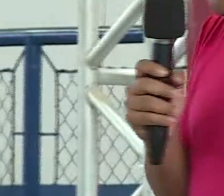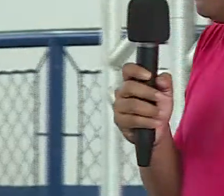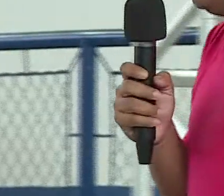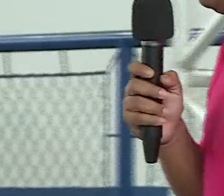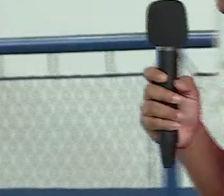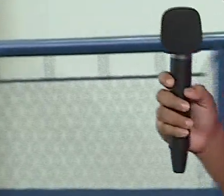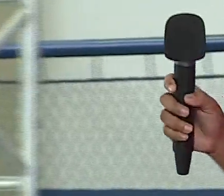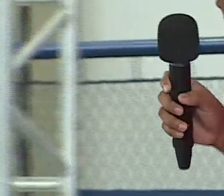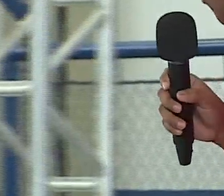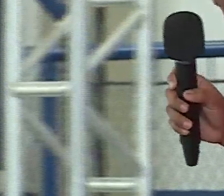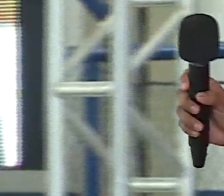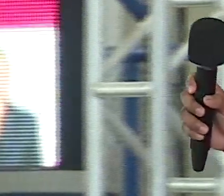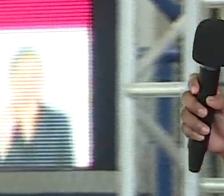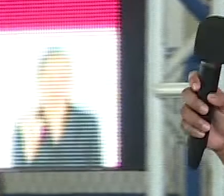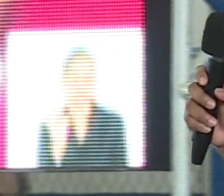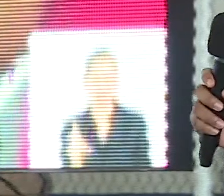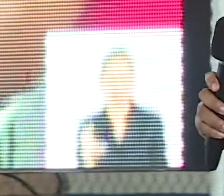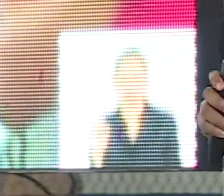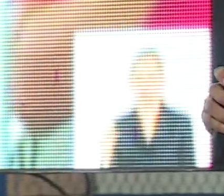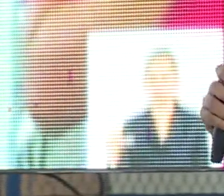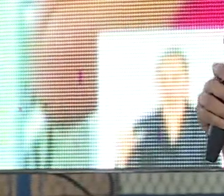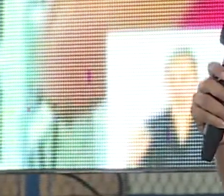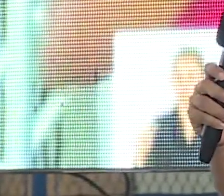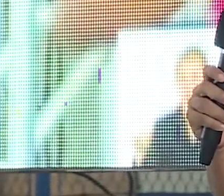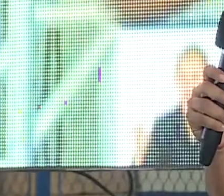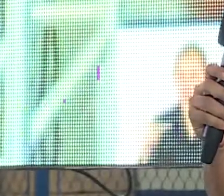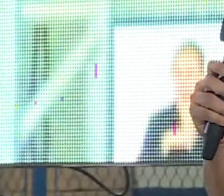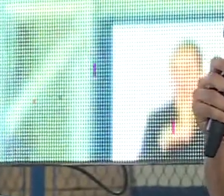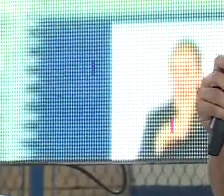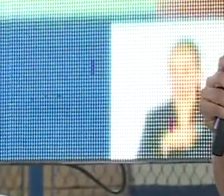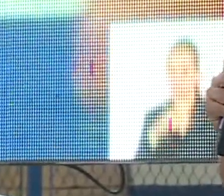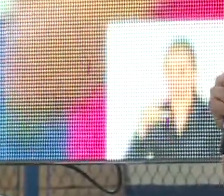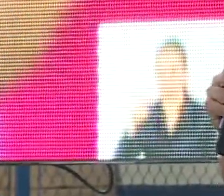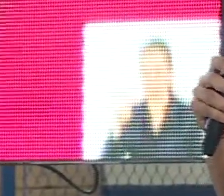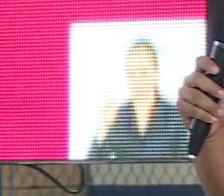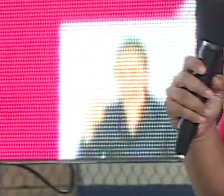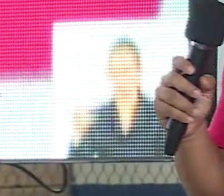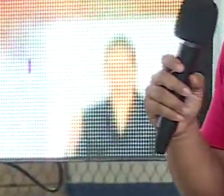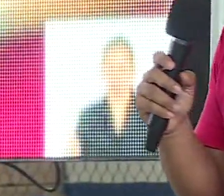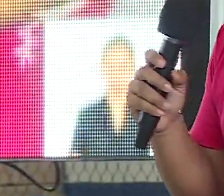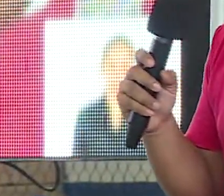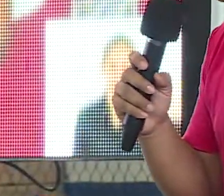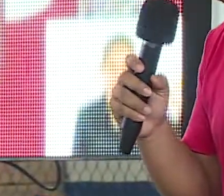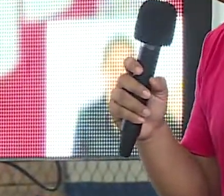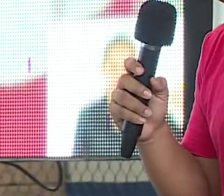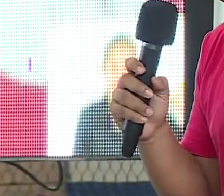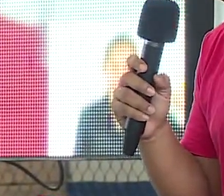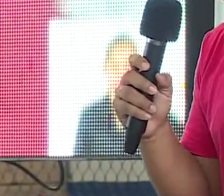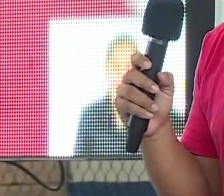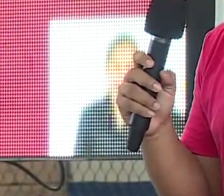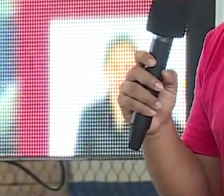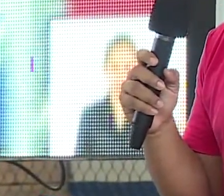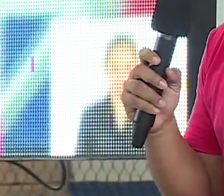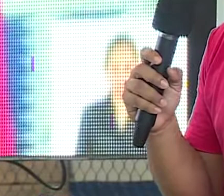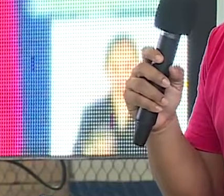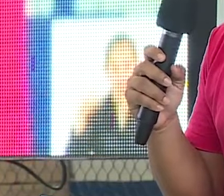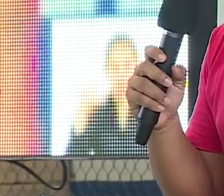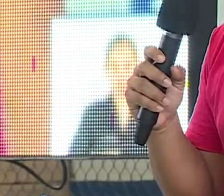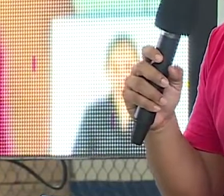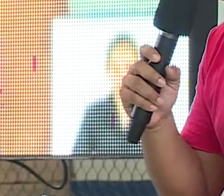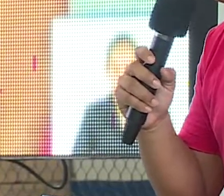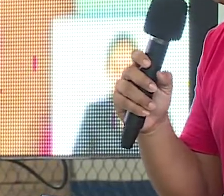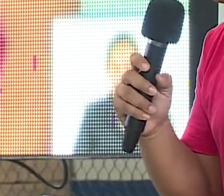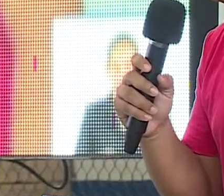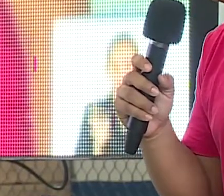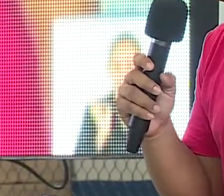letra E de égua. Dúvidas? Letra E de égua. Dúvida, gente?